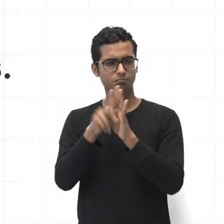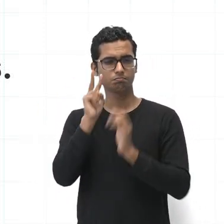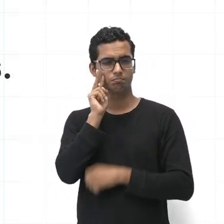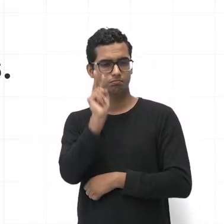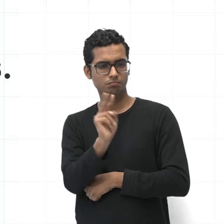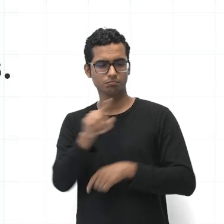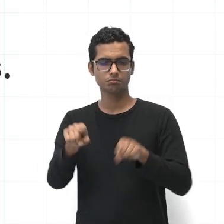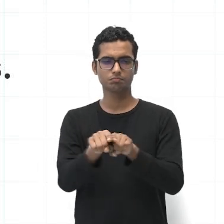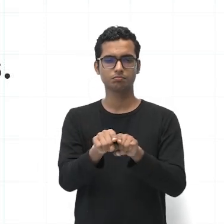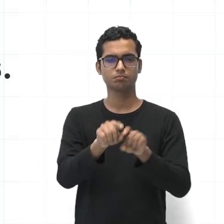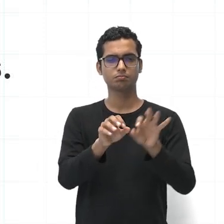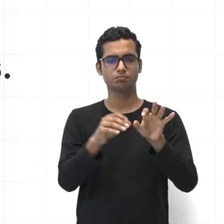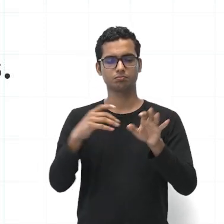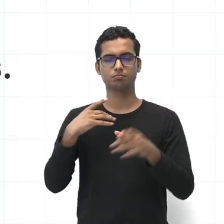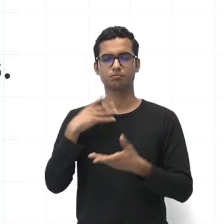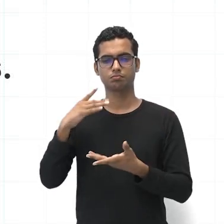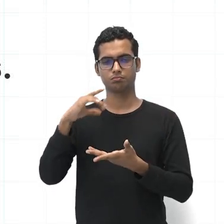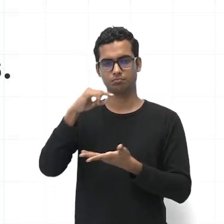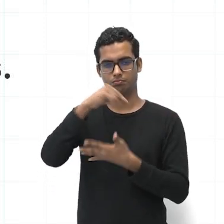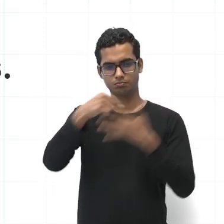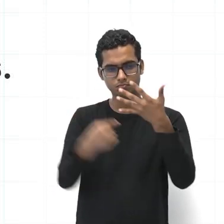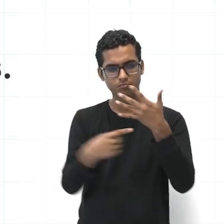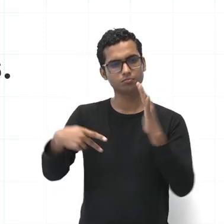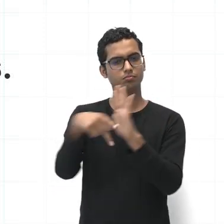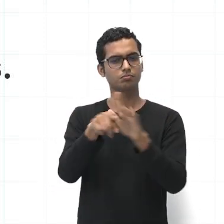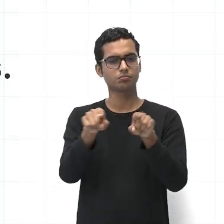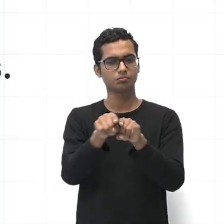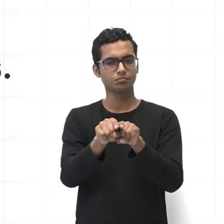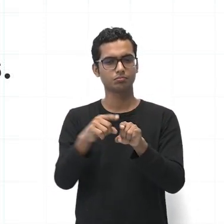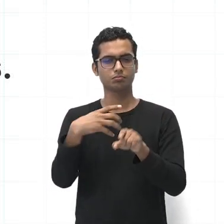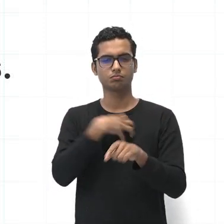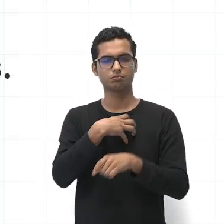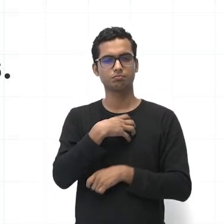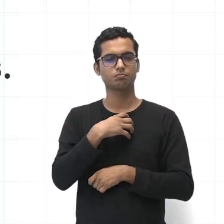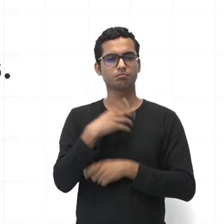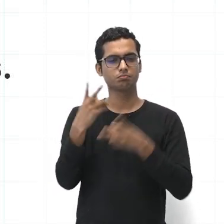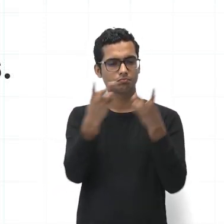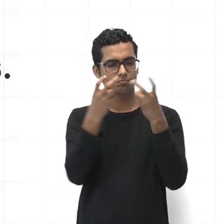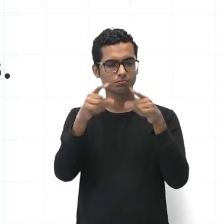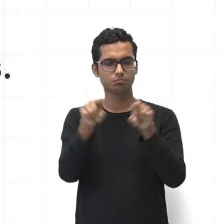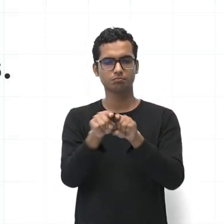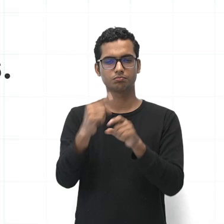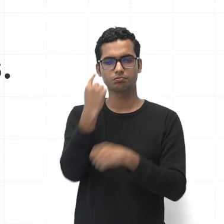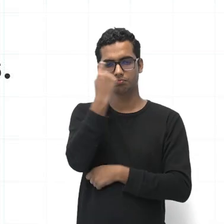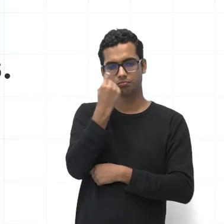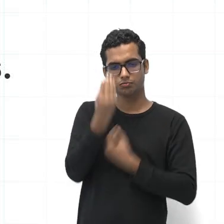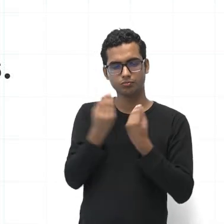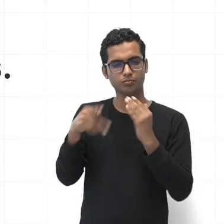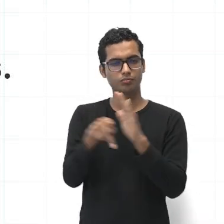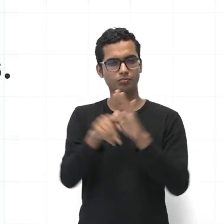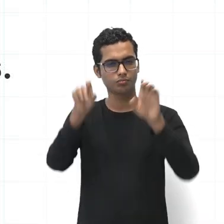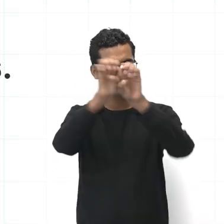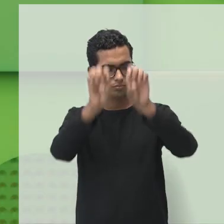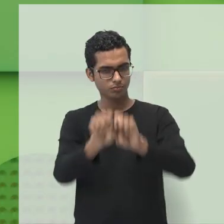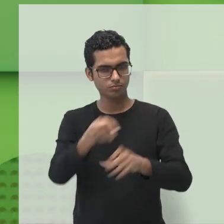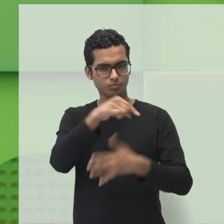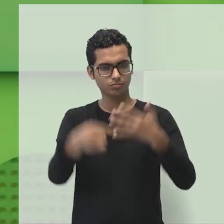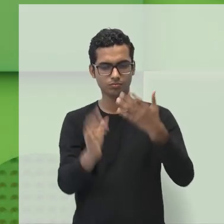detalhamento, órgãos dos sentidos, funcionamentos do olho e suas